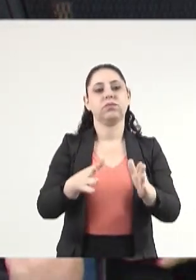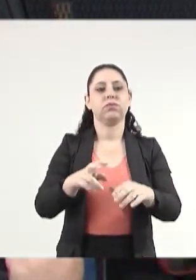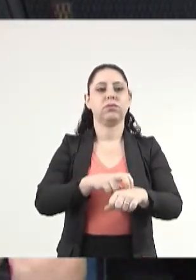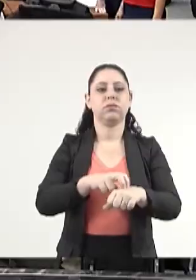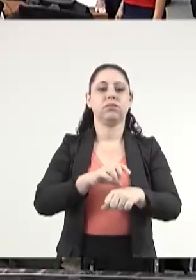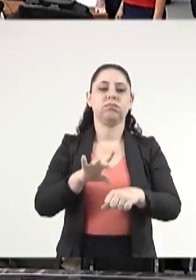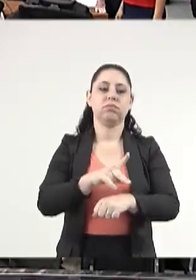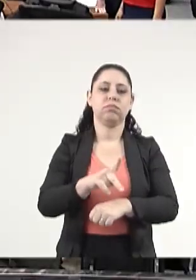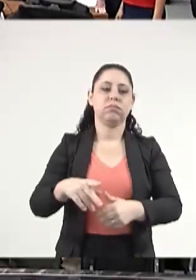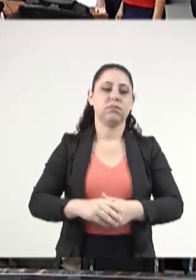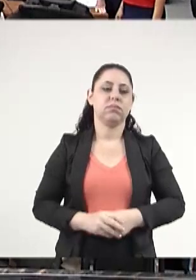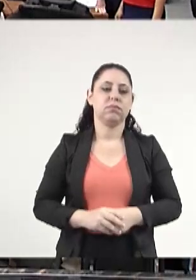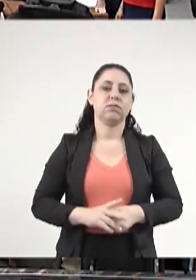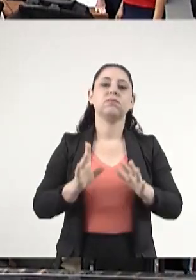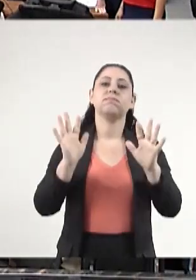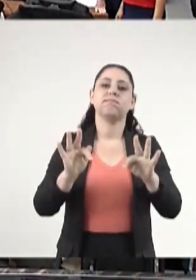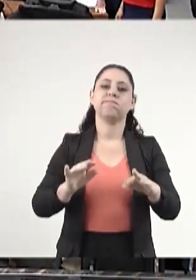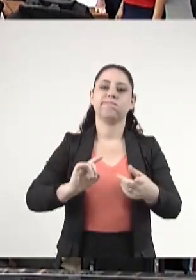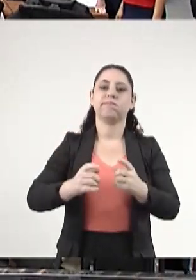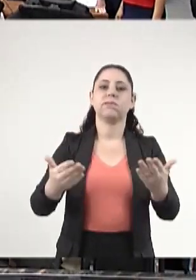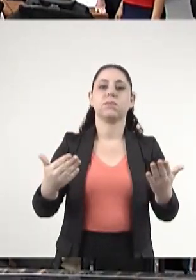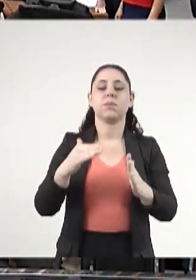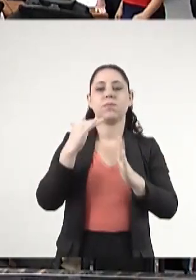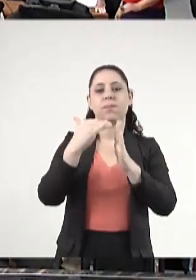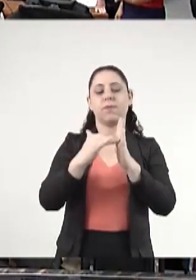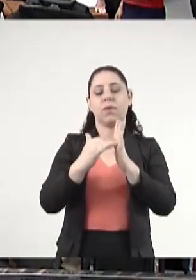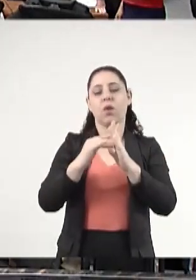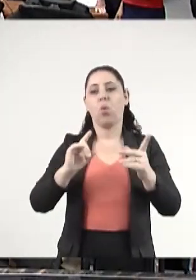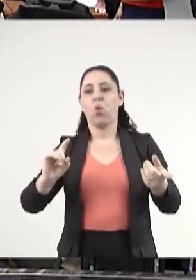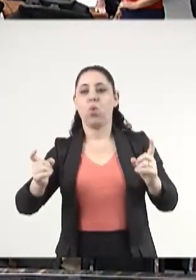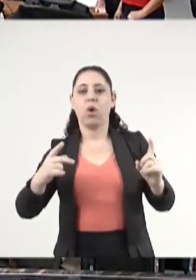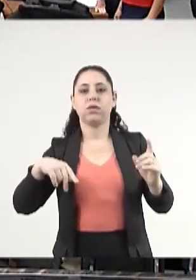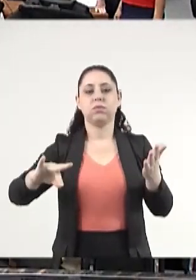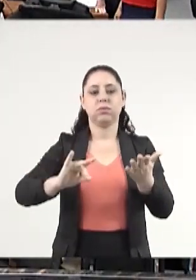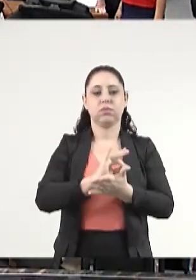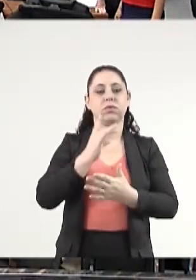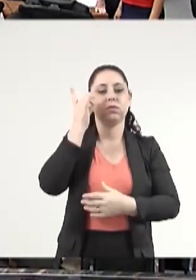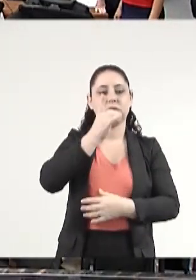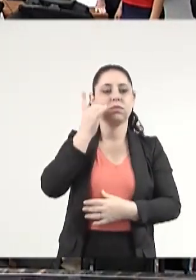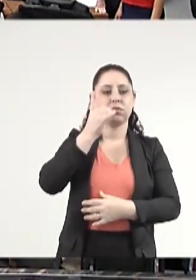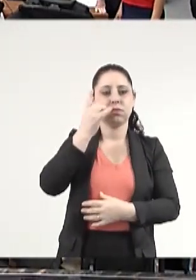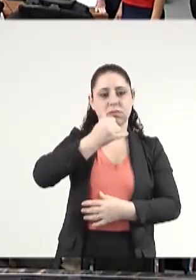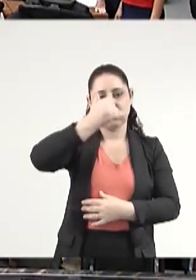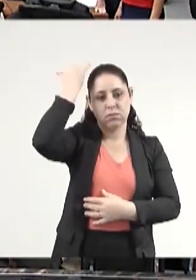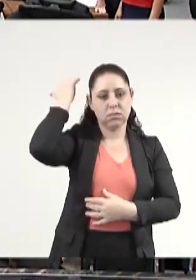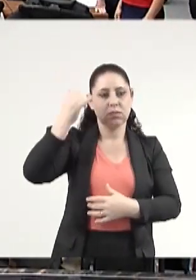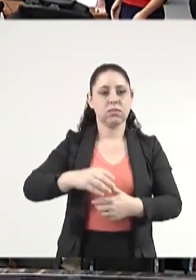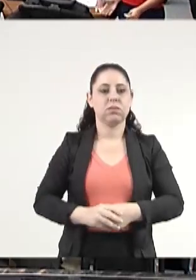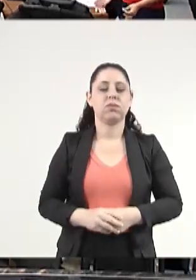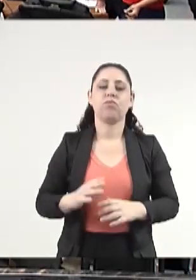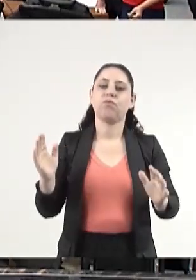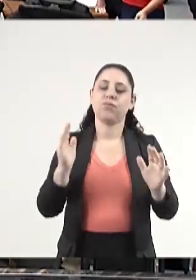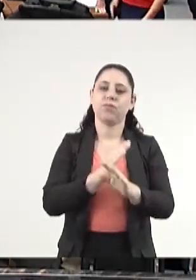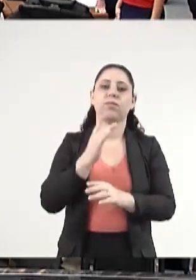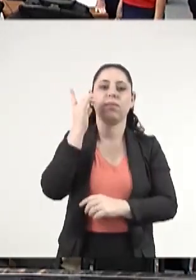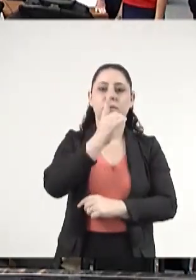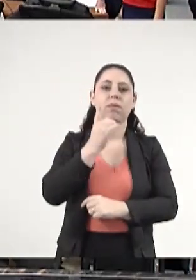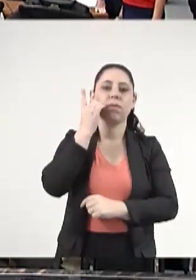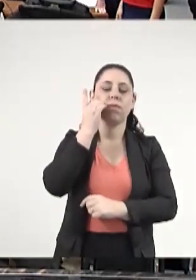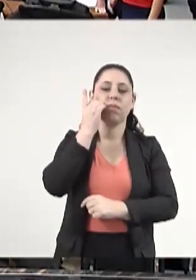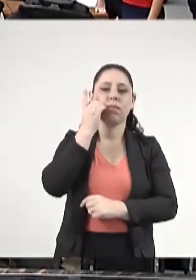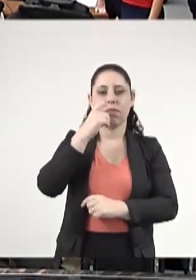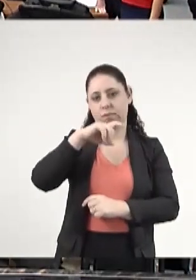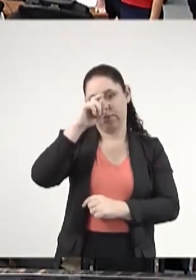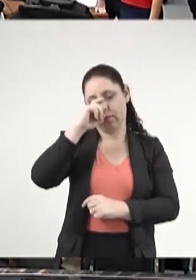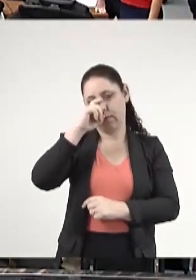presidente. Encerramos o pequeno expediente, passamos o grande expediente pela inscrição. Deputado Júnior. Transfiro, senhor. Transfere,